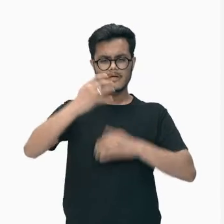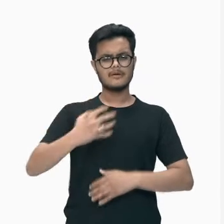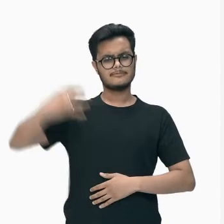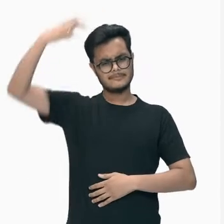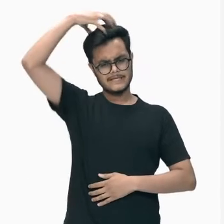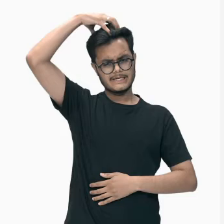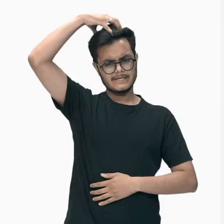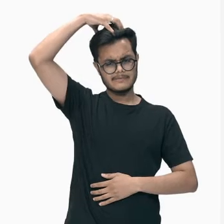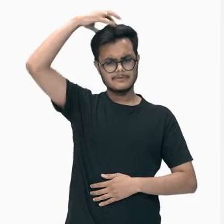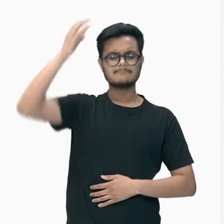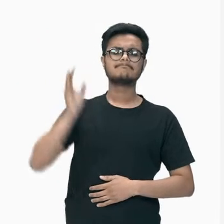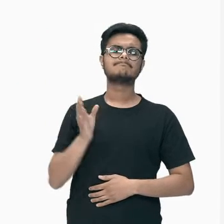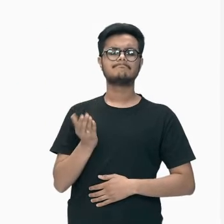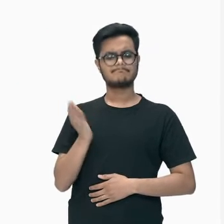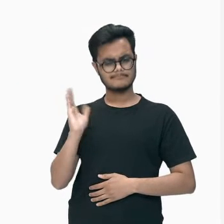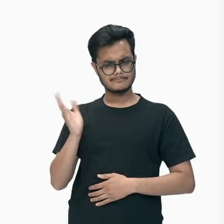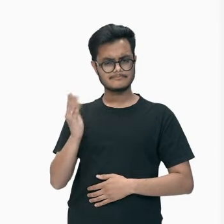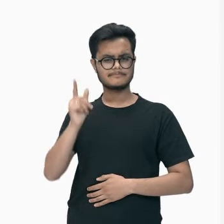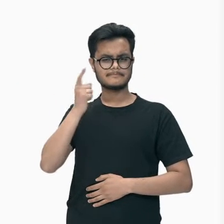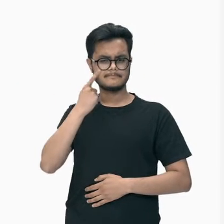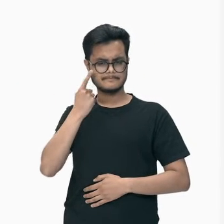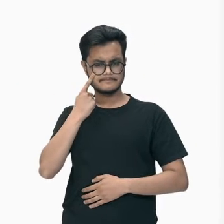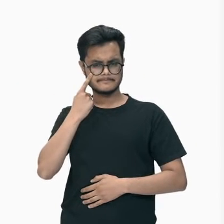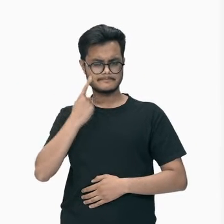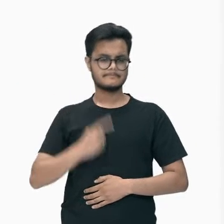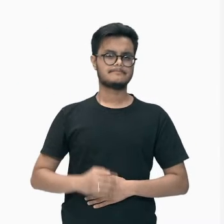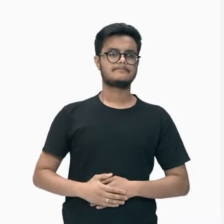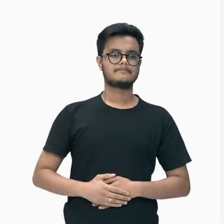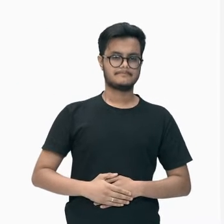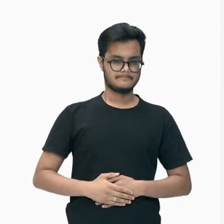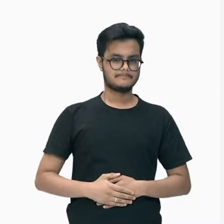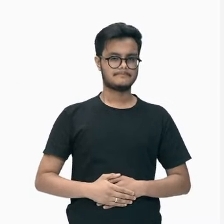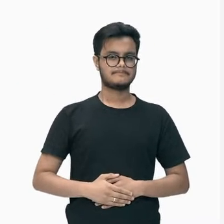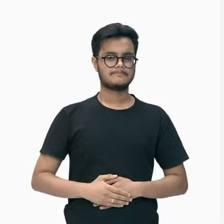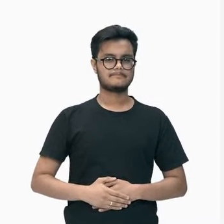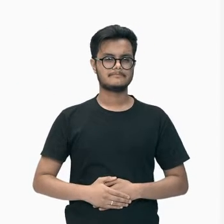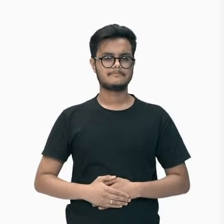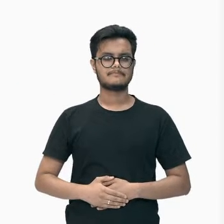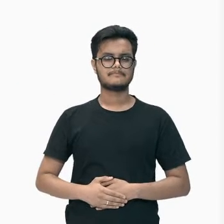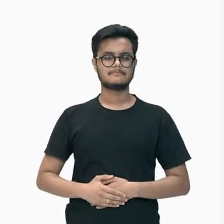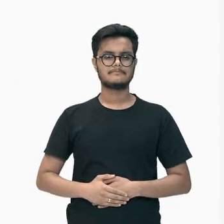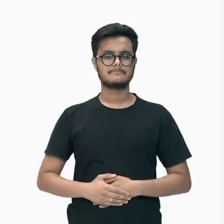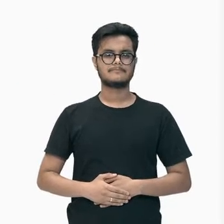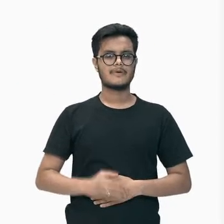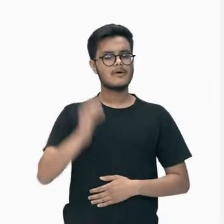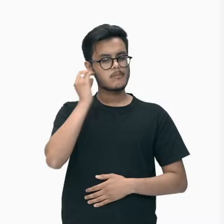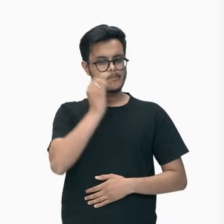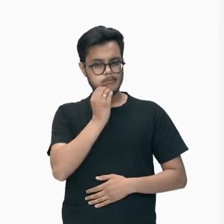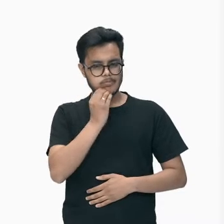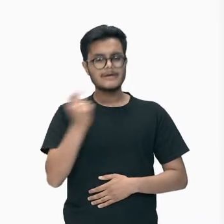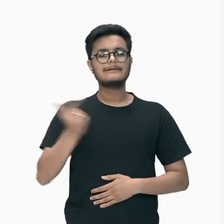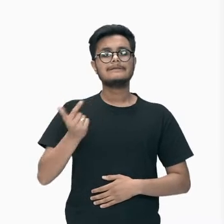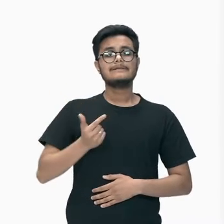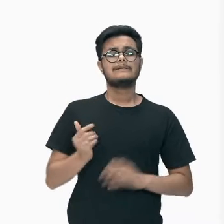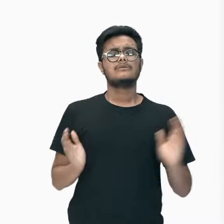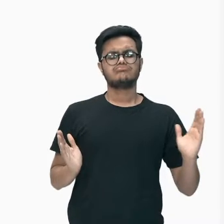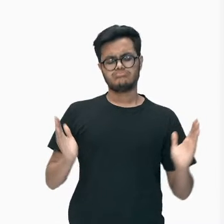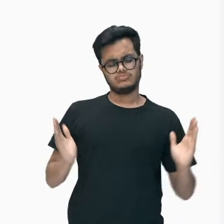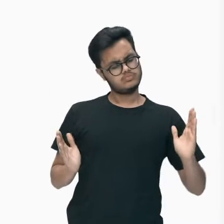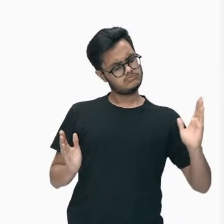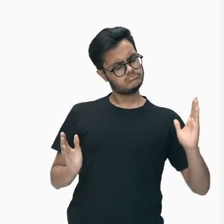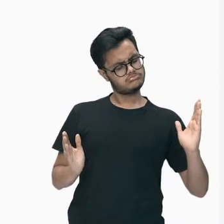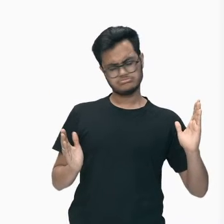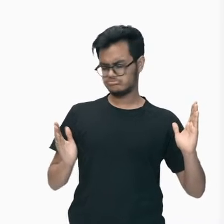nós já vimos, a coroação de Dom Pedro como imperador, né? Teve aí esse segundo reinado de Dom